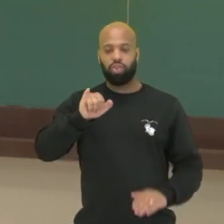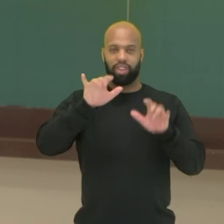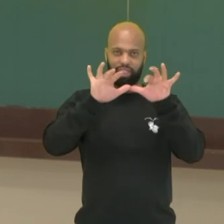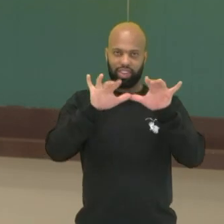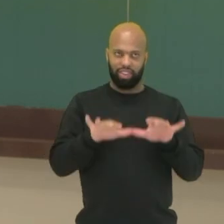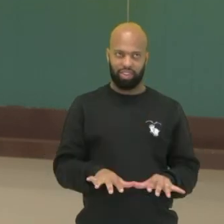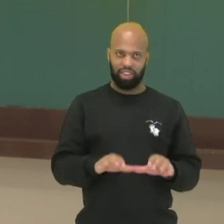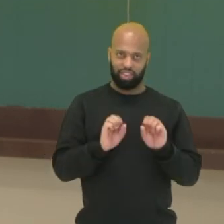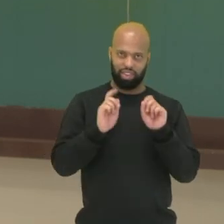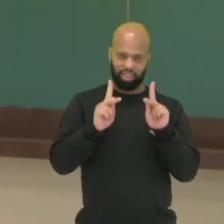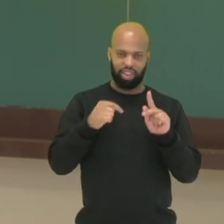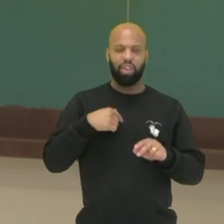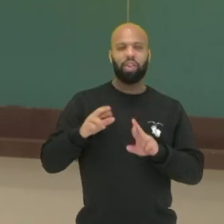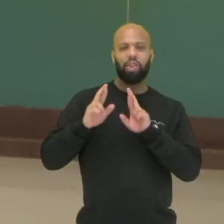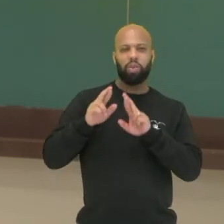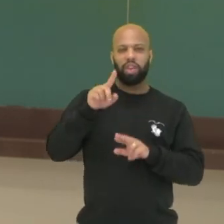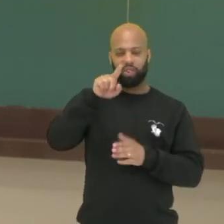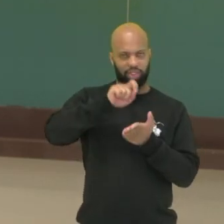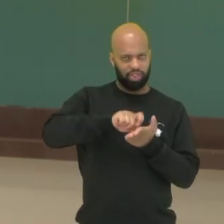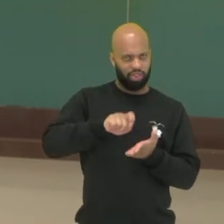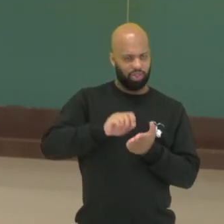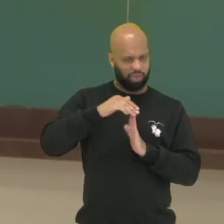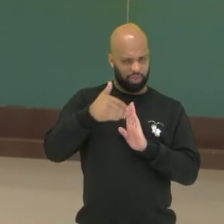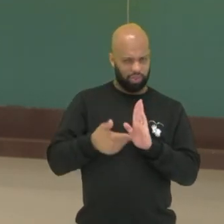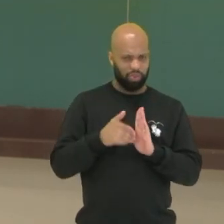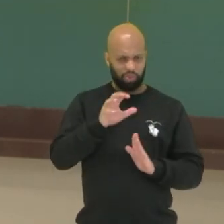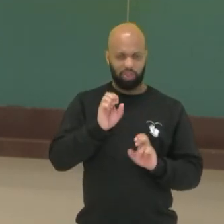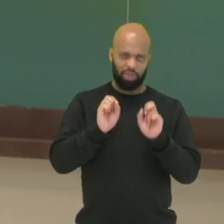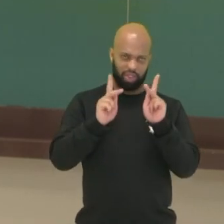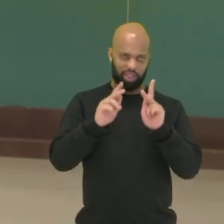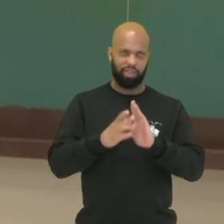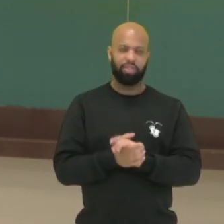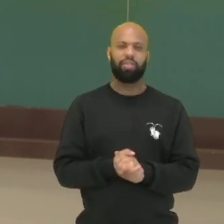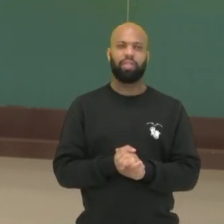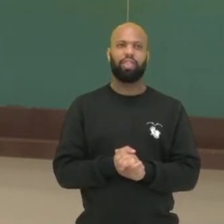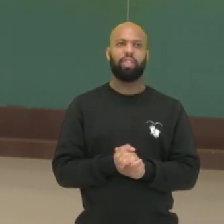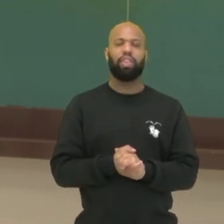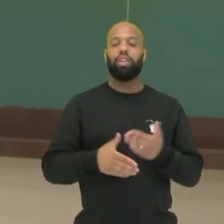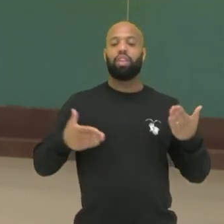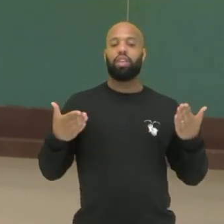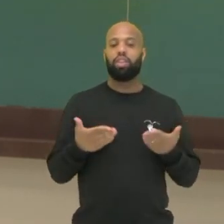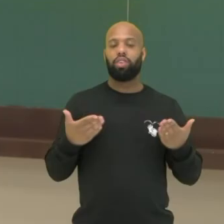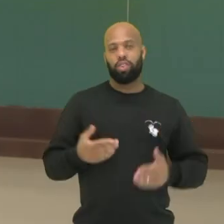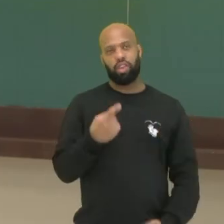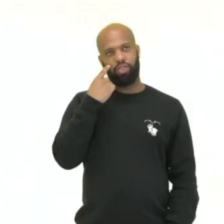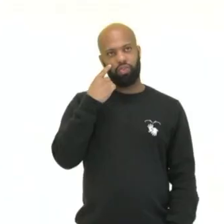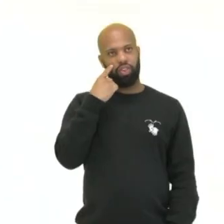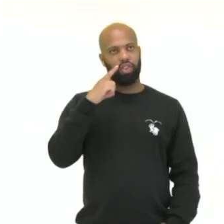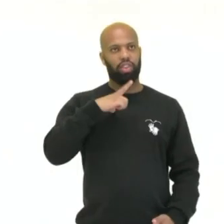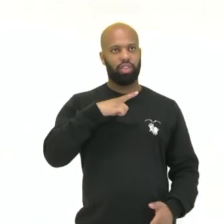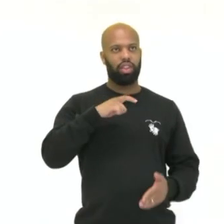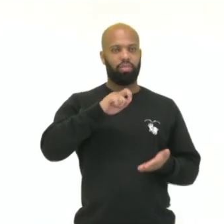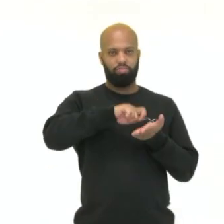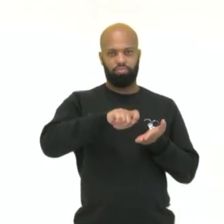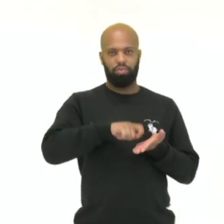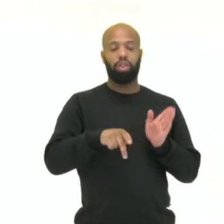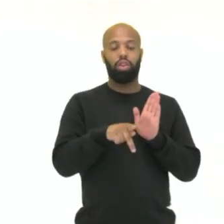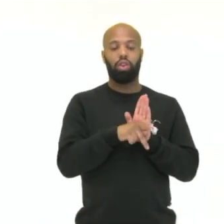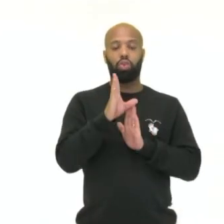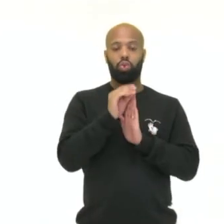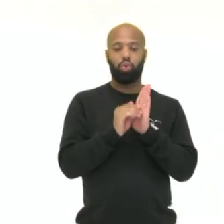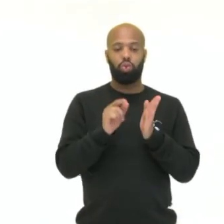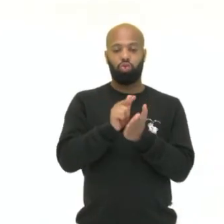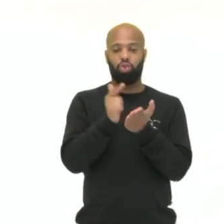Boa, né? Espero que você tenha anotado tudo isso aí. Isso aí. Então vejam lá, na produção de conteúdos jornalísticos,